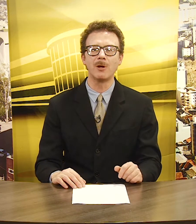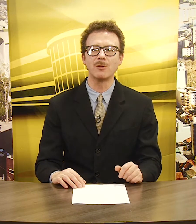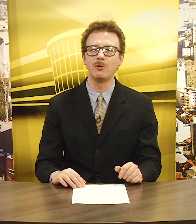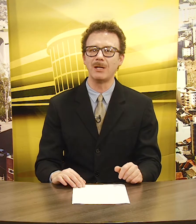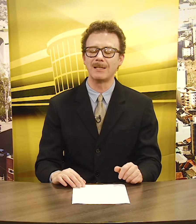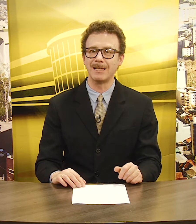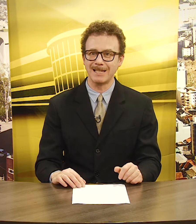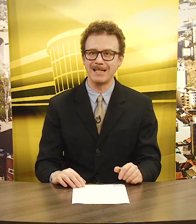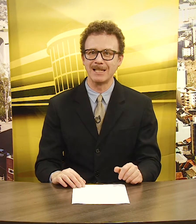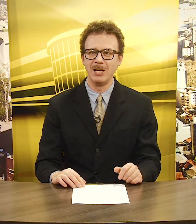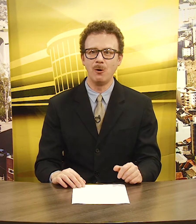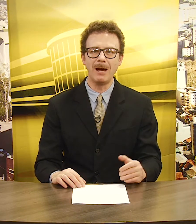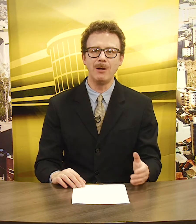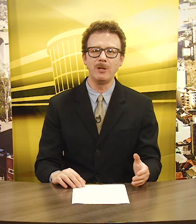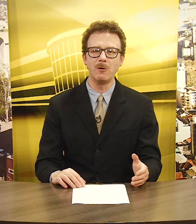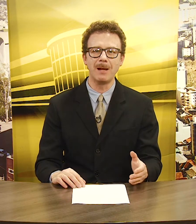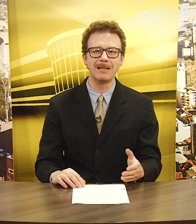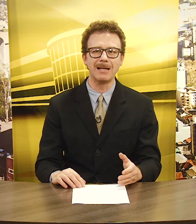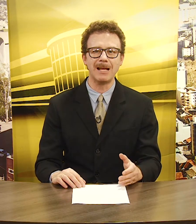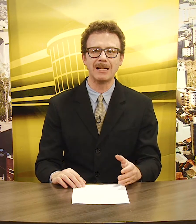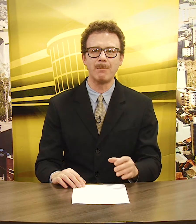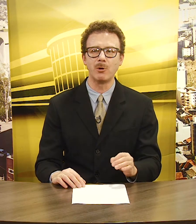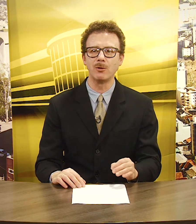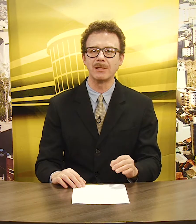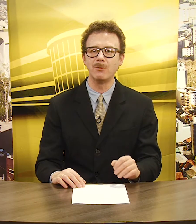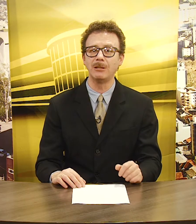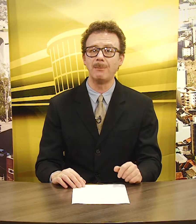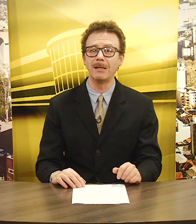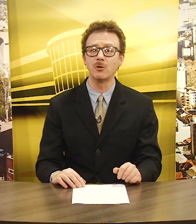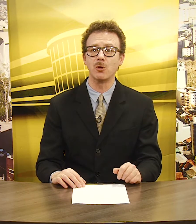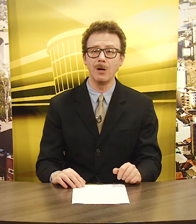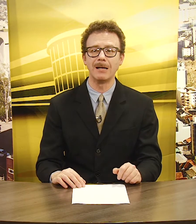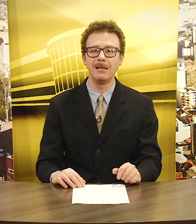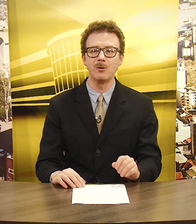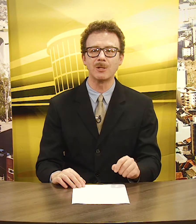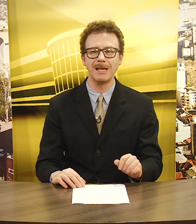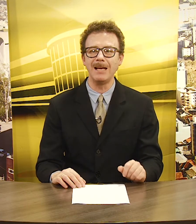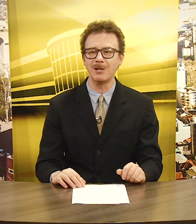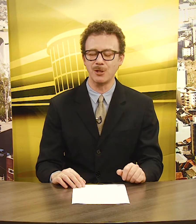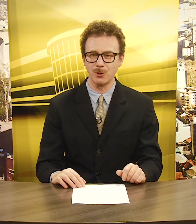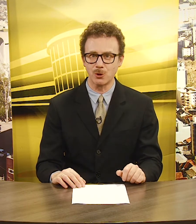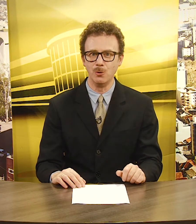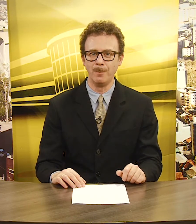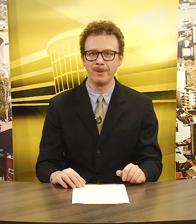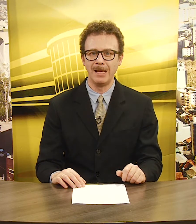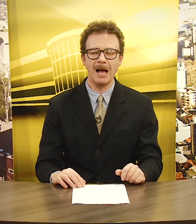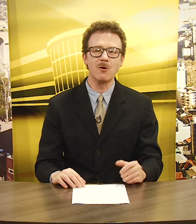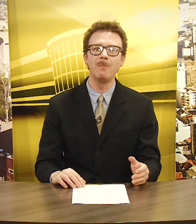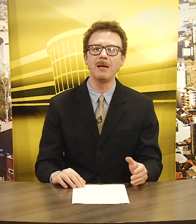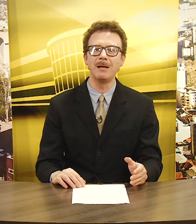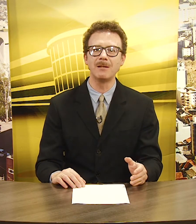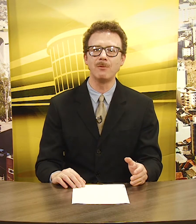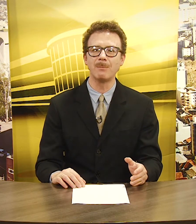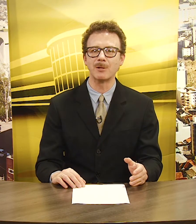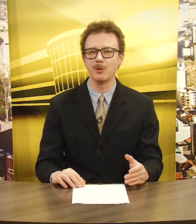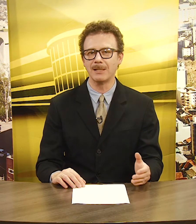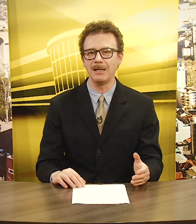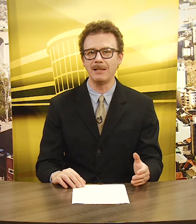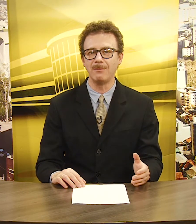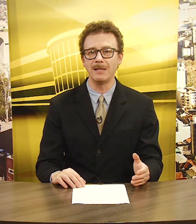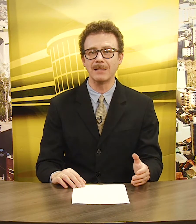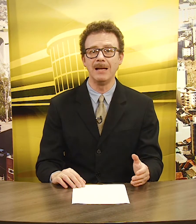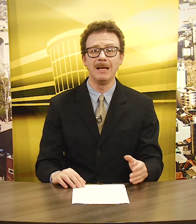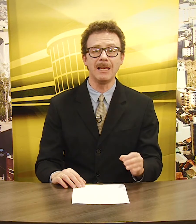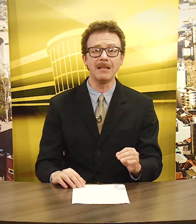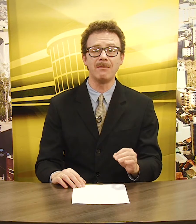promover no próximo dia 16 uma reunião para tratar da produção de alimentos orgânicos em Caxias do Sul. Acompanhe mais informações